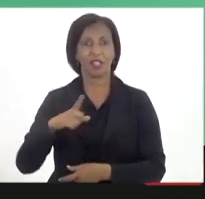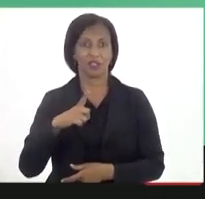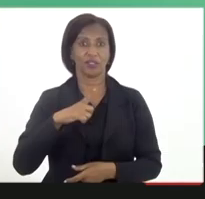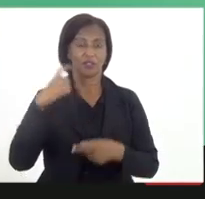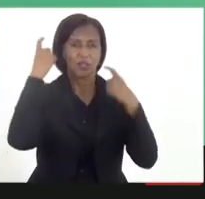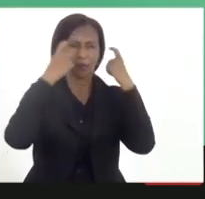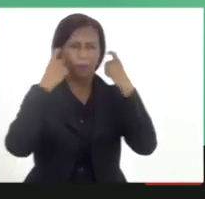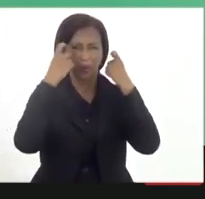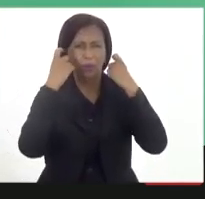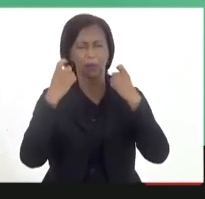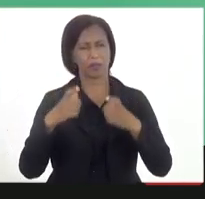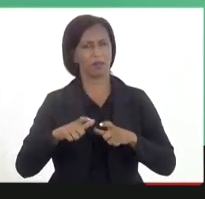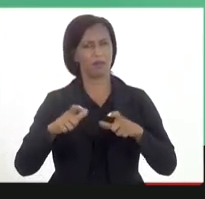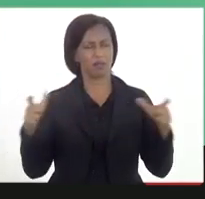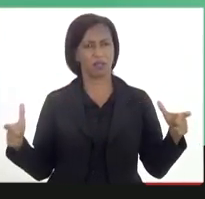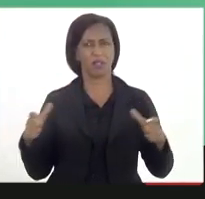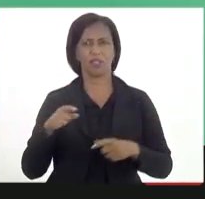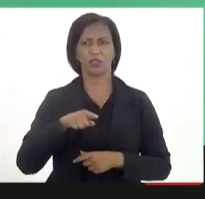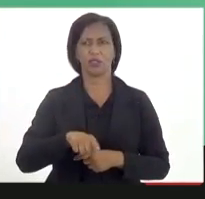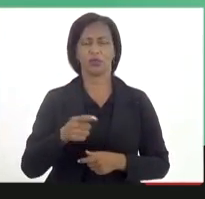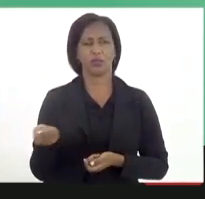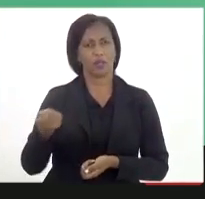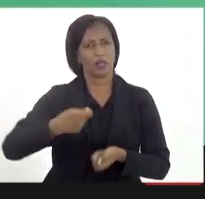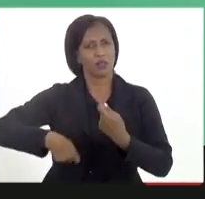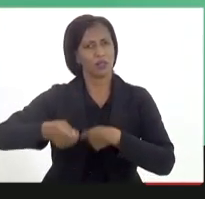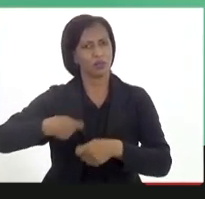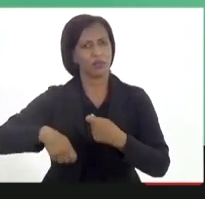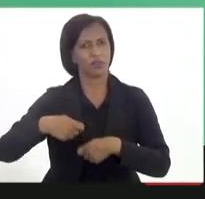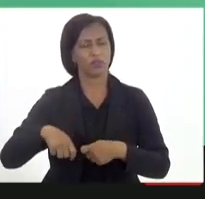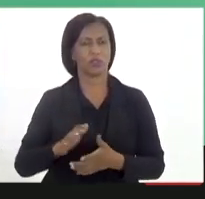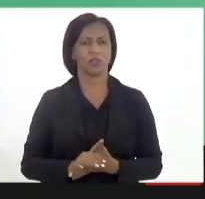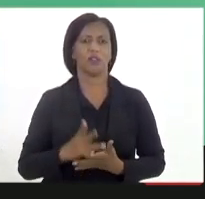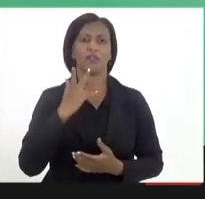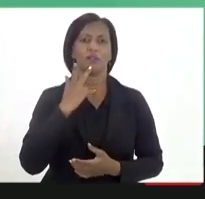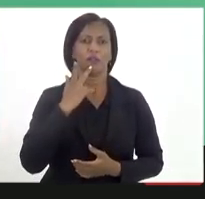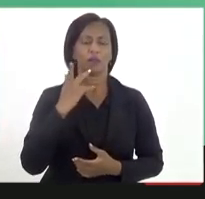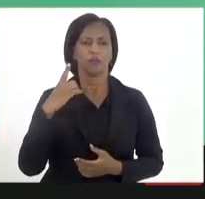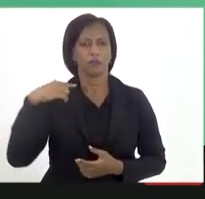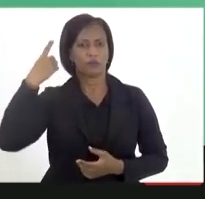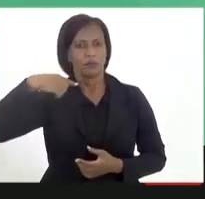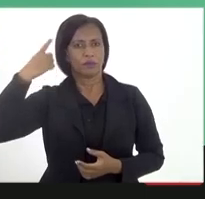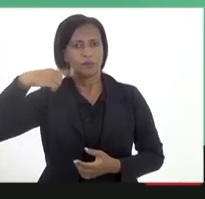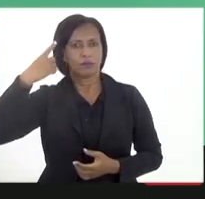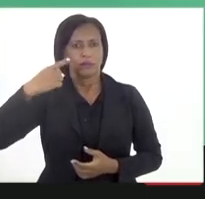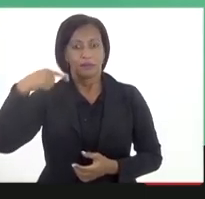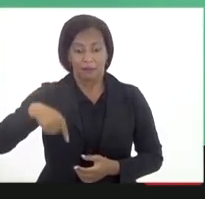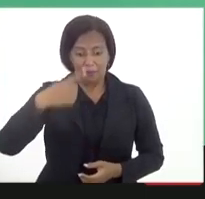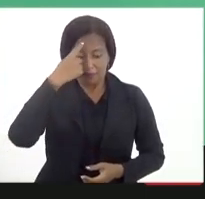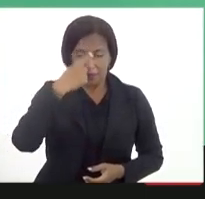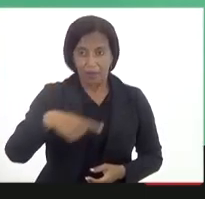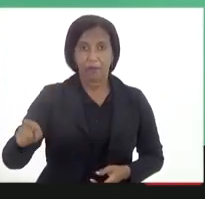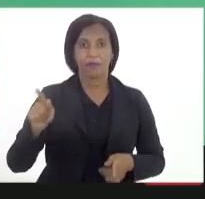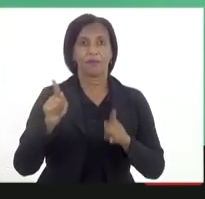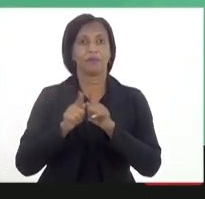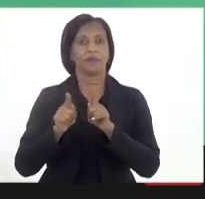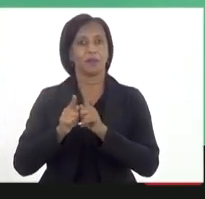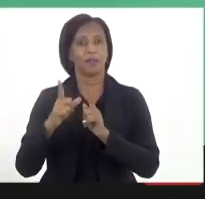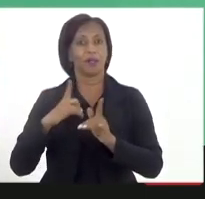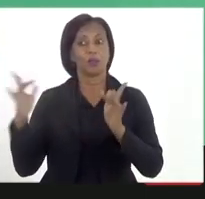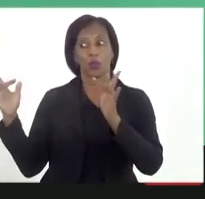preocupação muito grande com essa questão do processo administrativa onde advogado é inclusive essa semana estamos